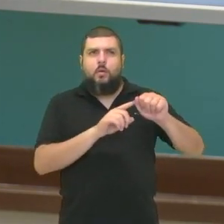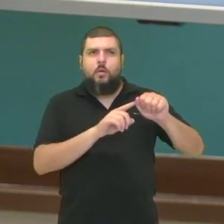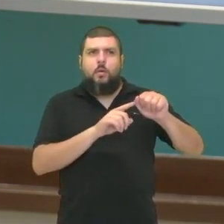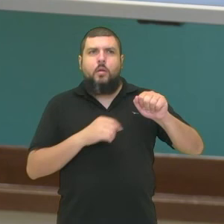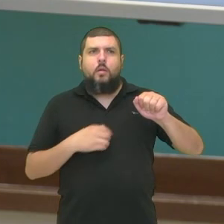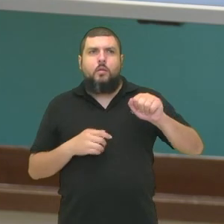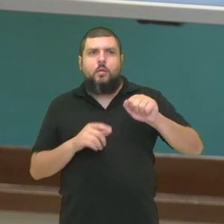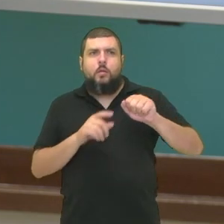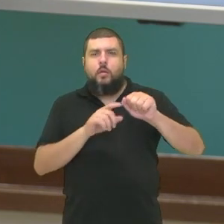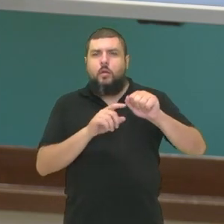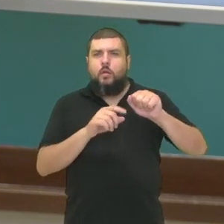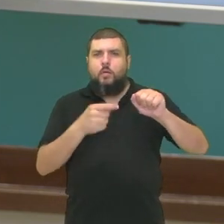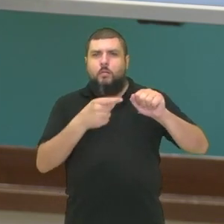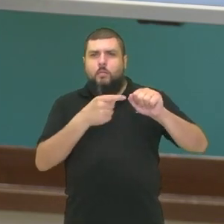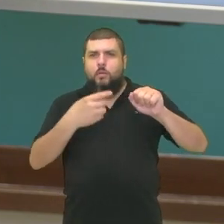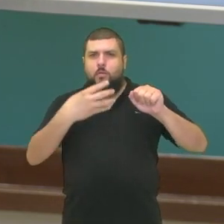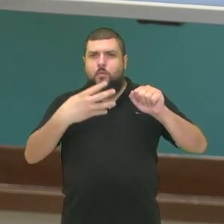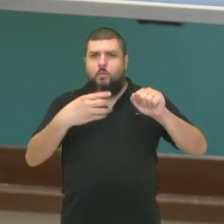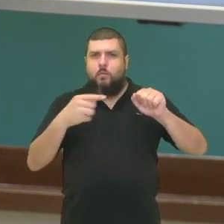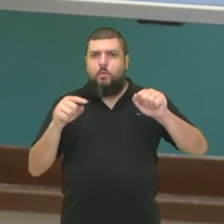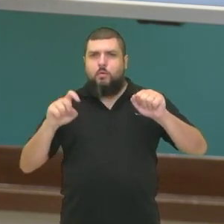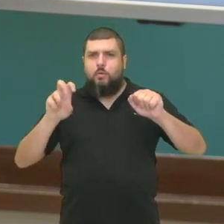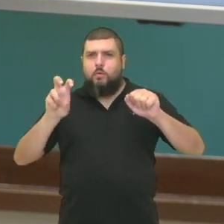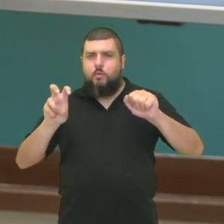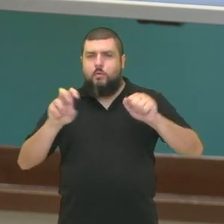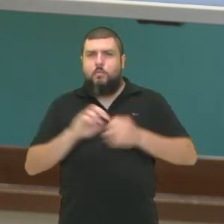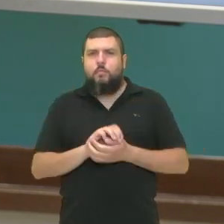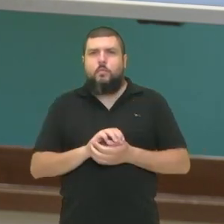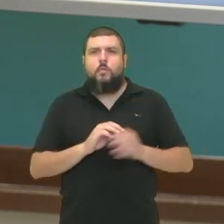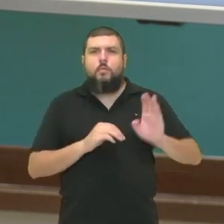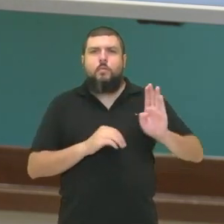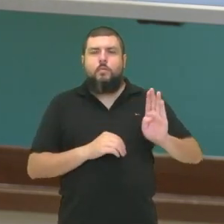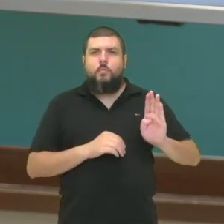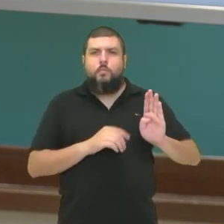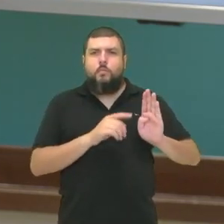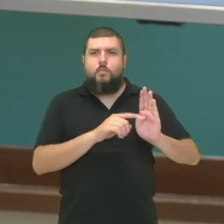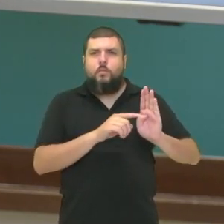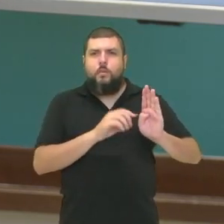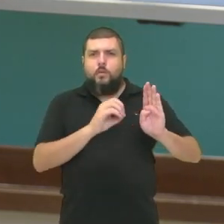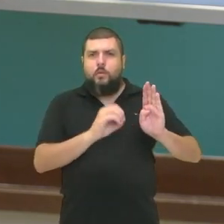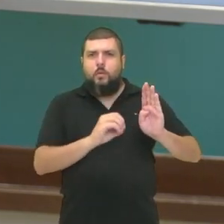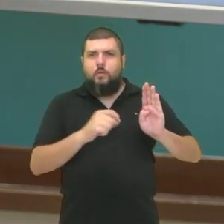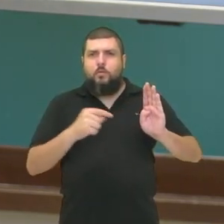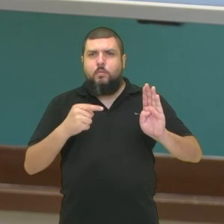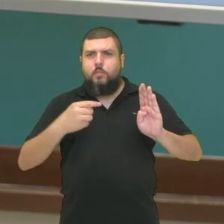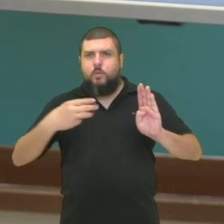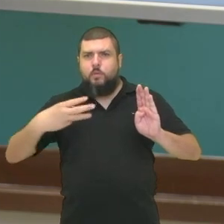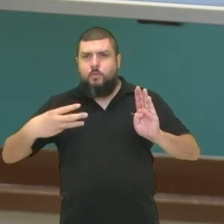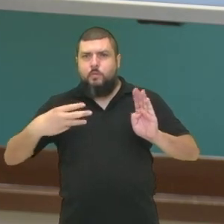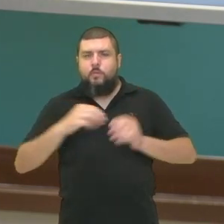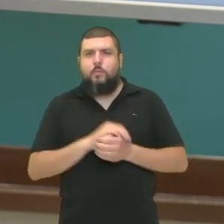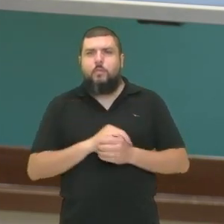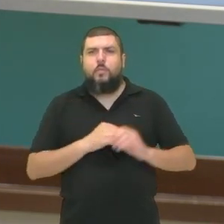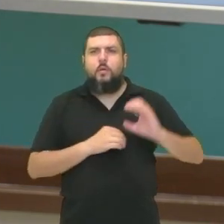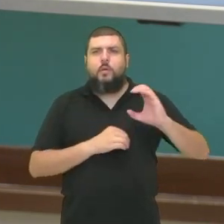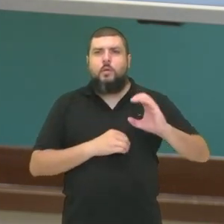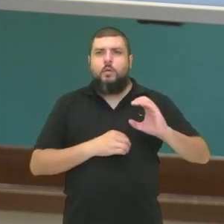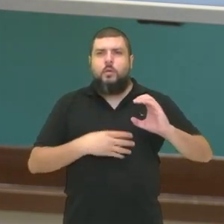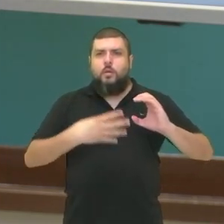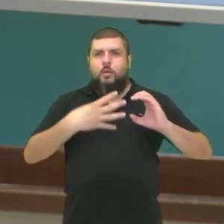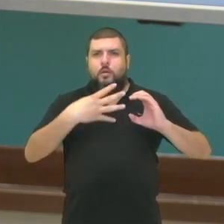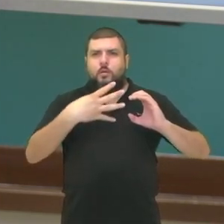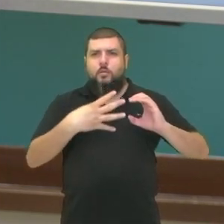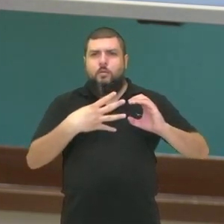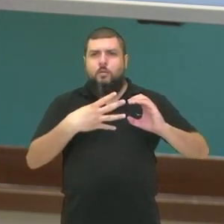B aqui, abscissa 0 e a ordenada menos 3. E o C, abscissa 4 e a